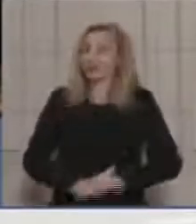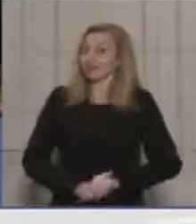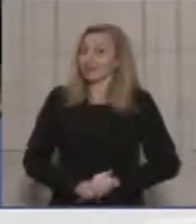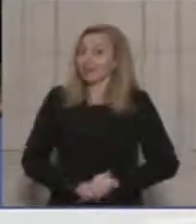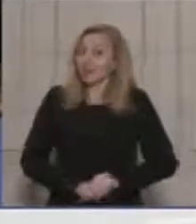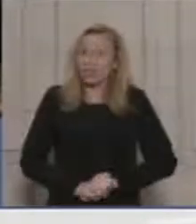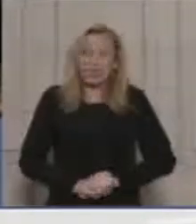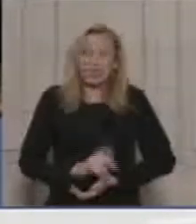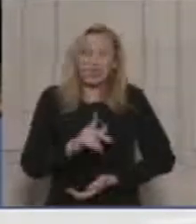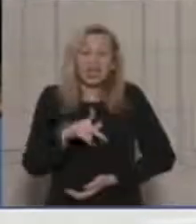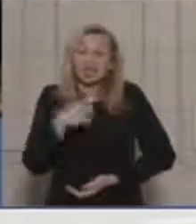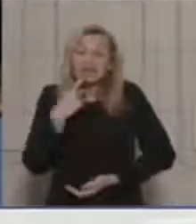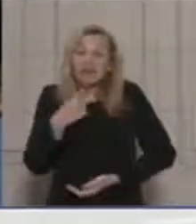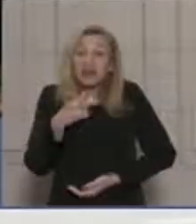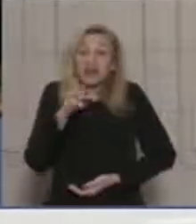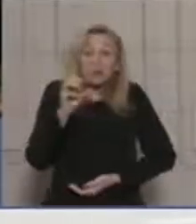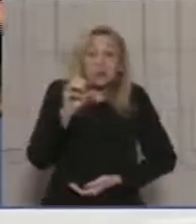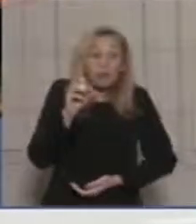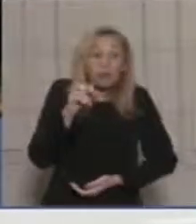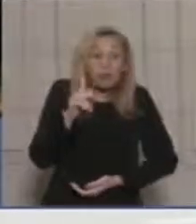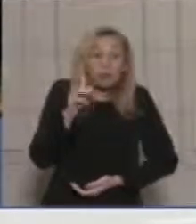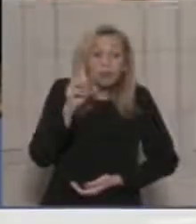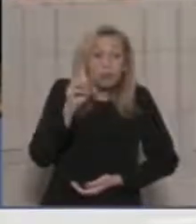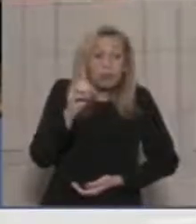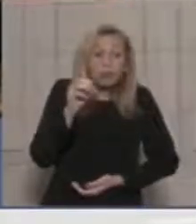fala portunhol,